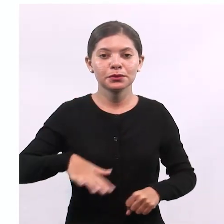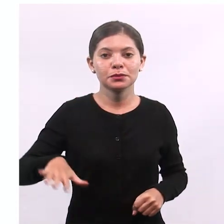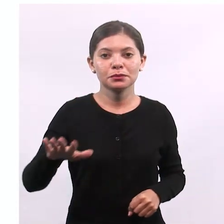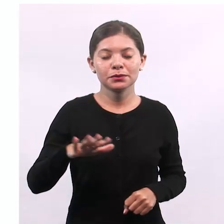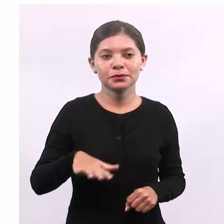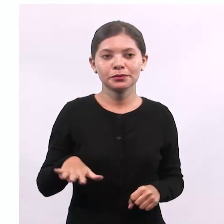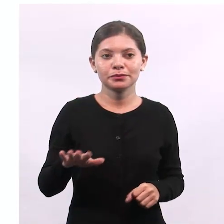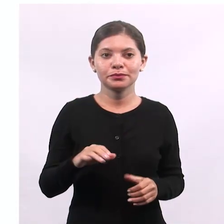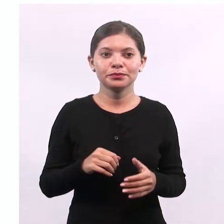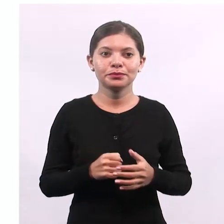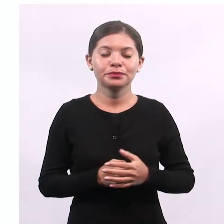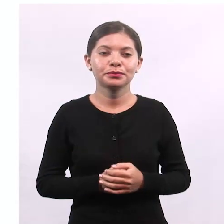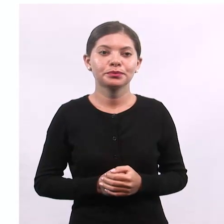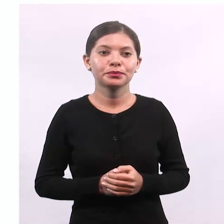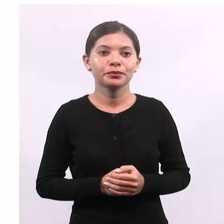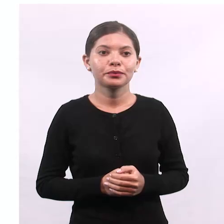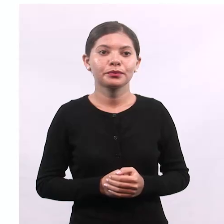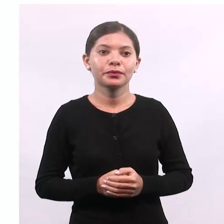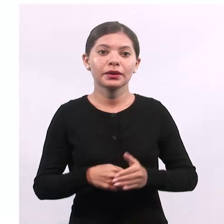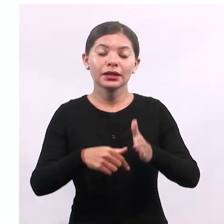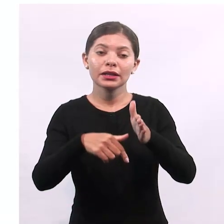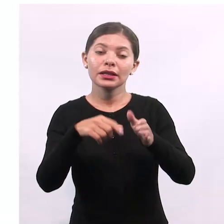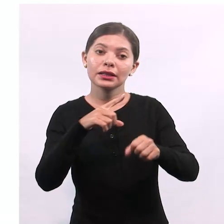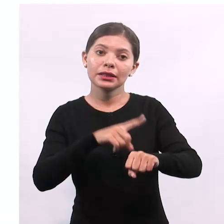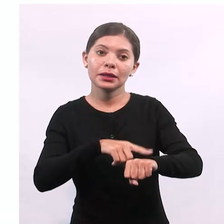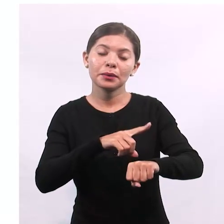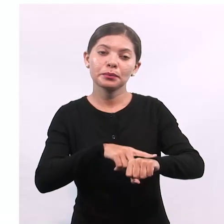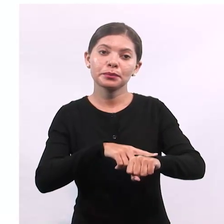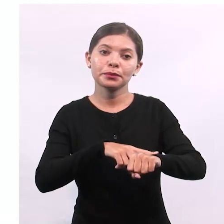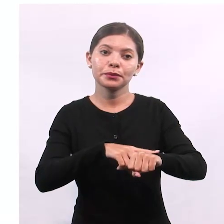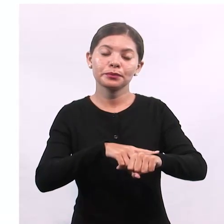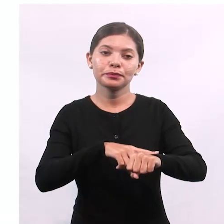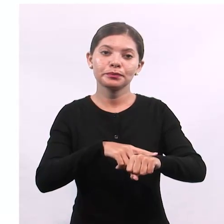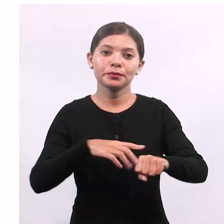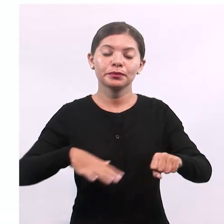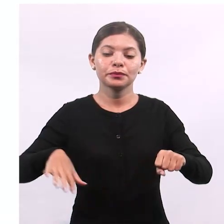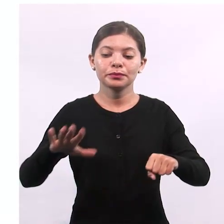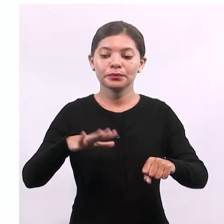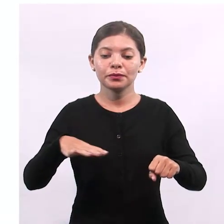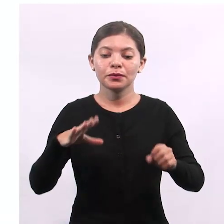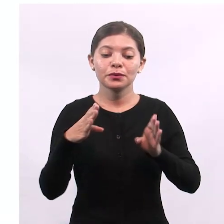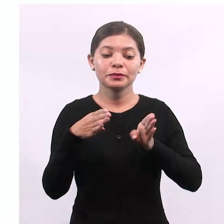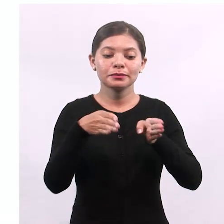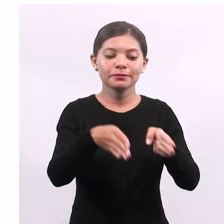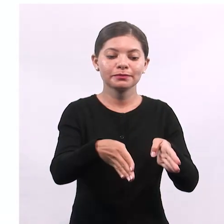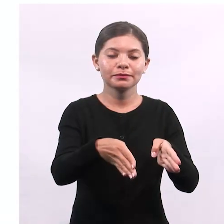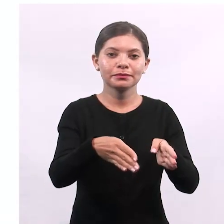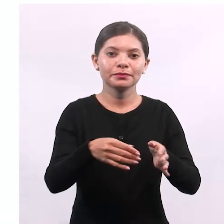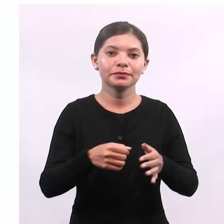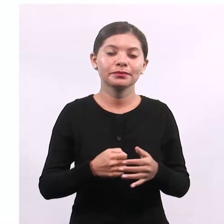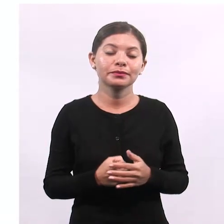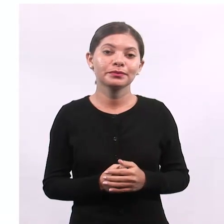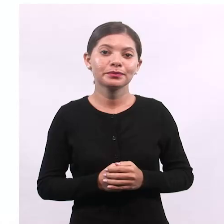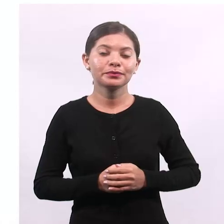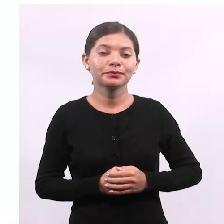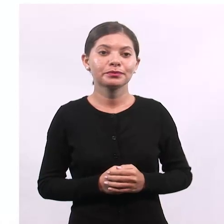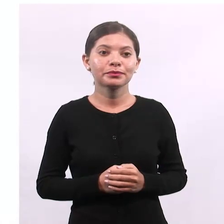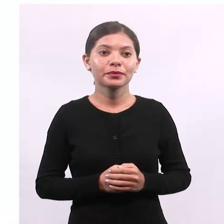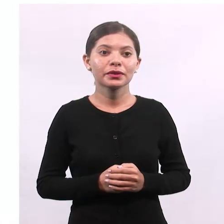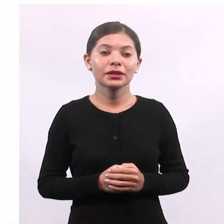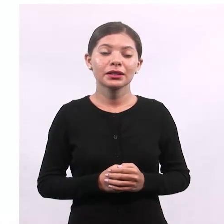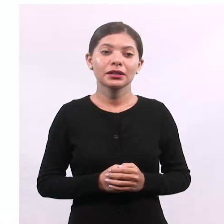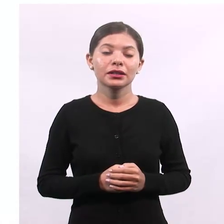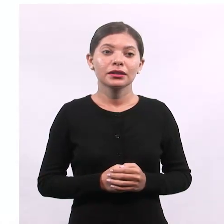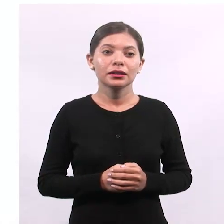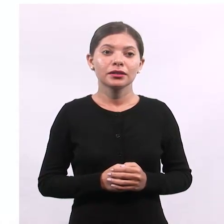série temporal geográfica ou específica se não for temporal não for